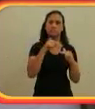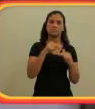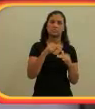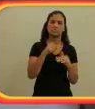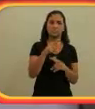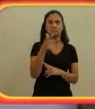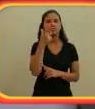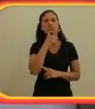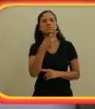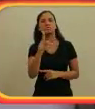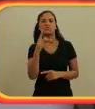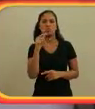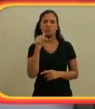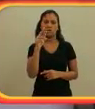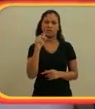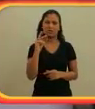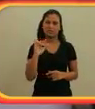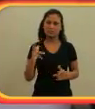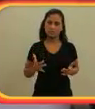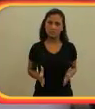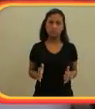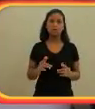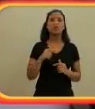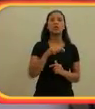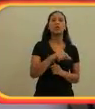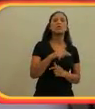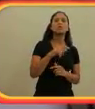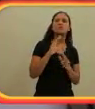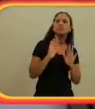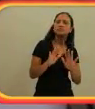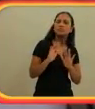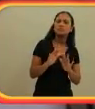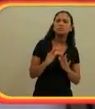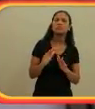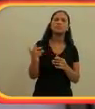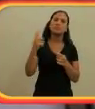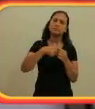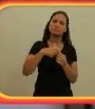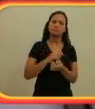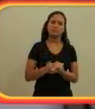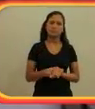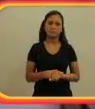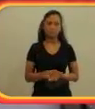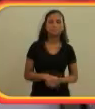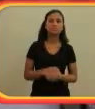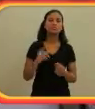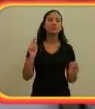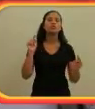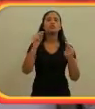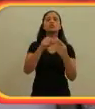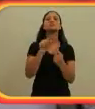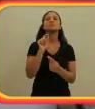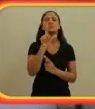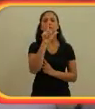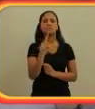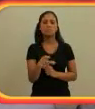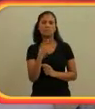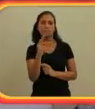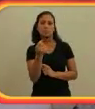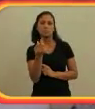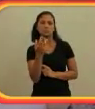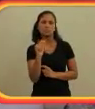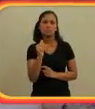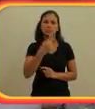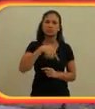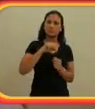Tenta estabilizar o máximo que você consegue do seu quadril e bem devagar vai voltando. O objetivo das posturas que a gente faz